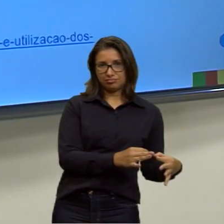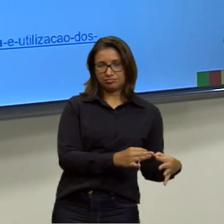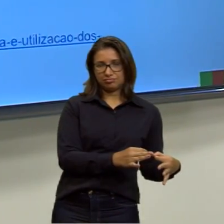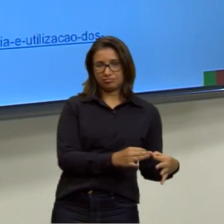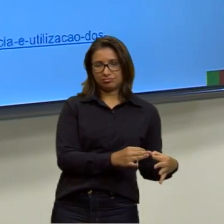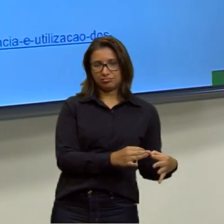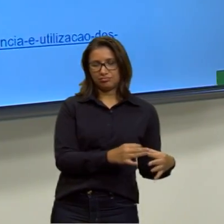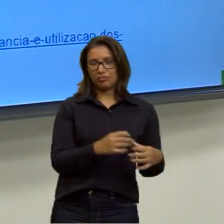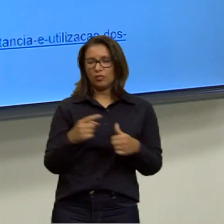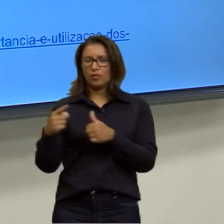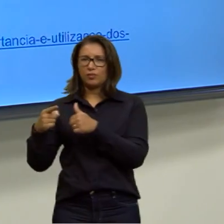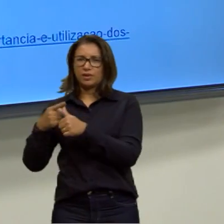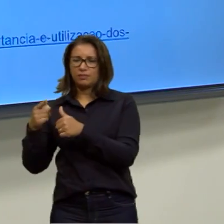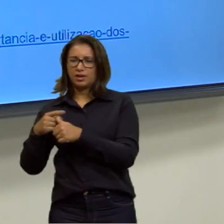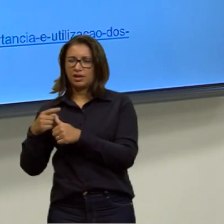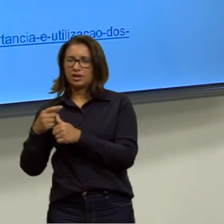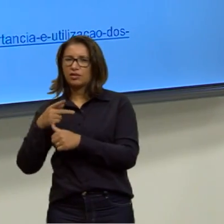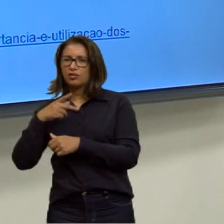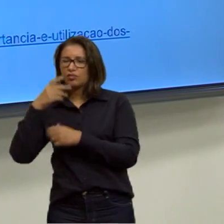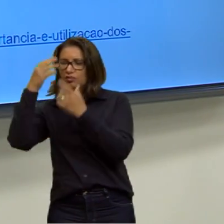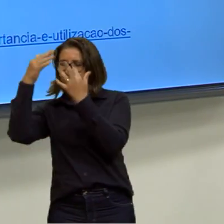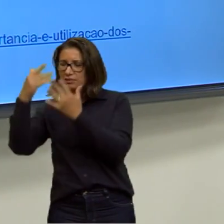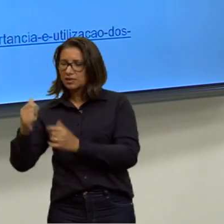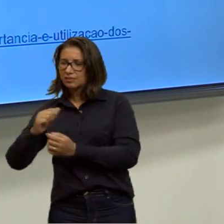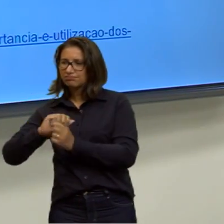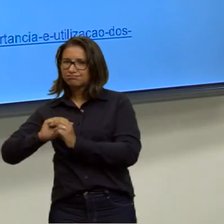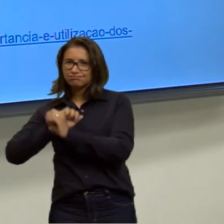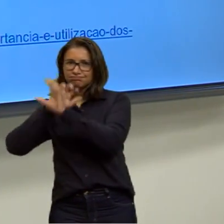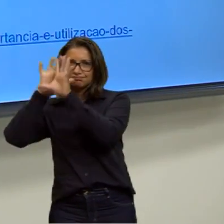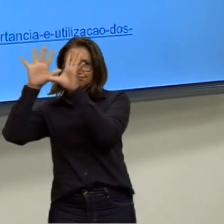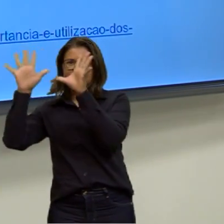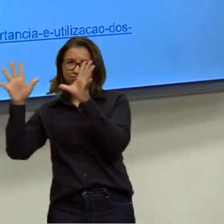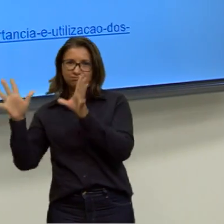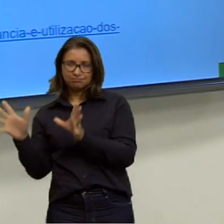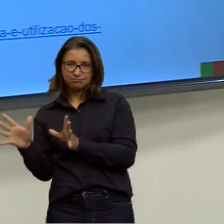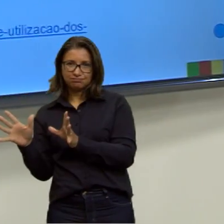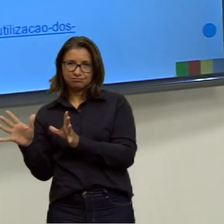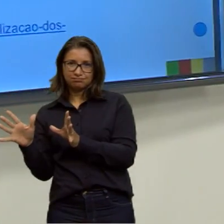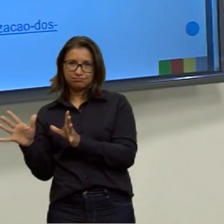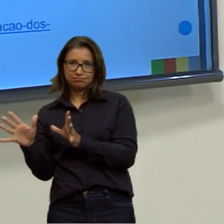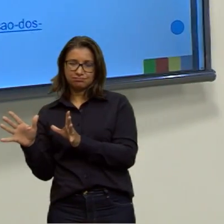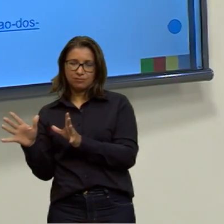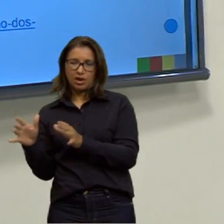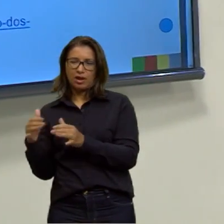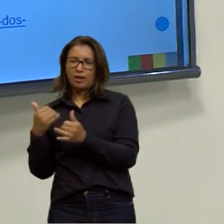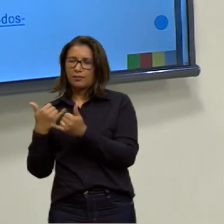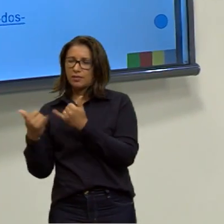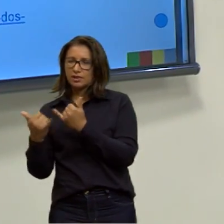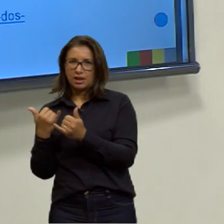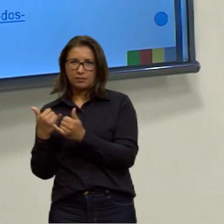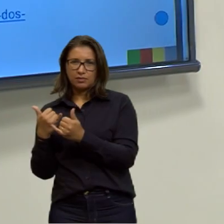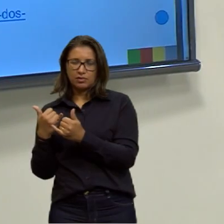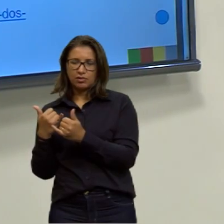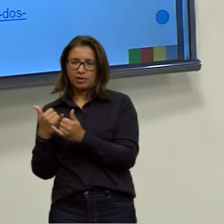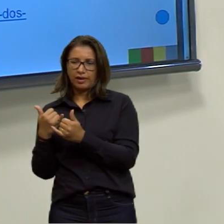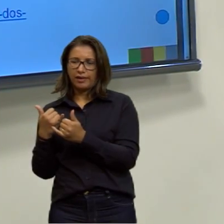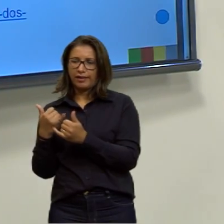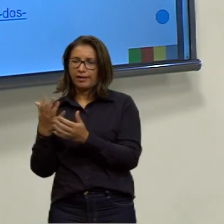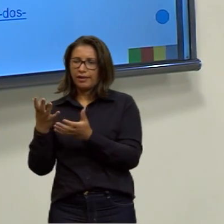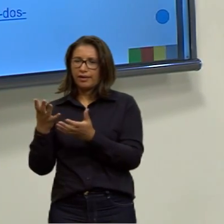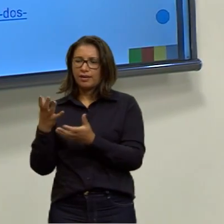fala de uma maneira mais abrangente é diferente eu dizer me alcance a caneta